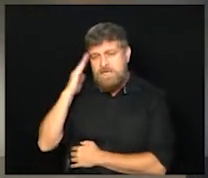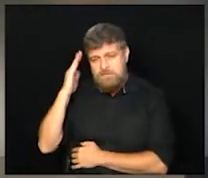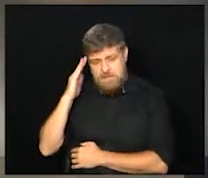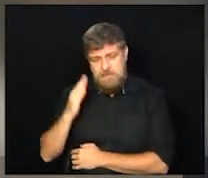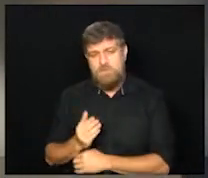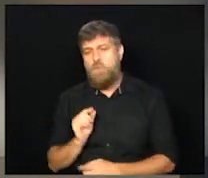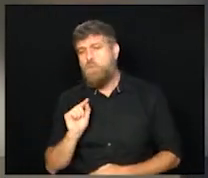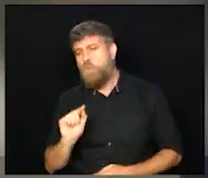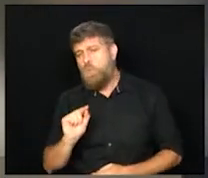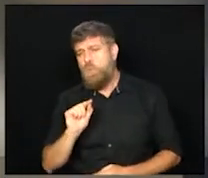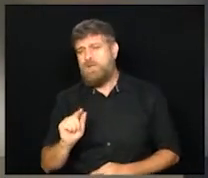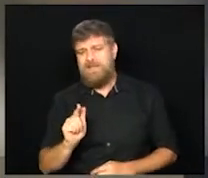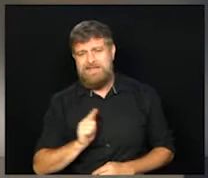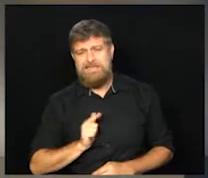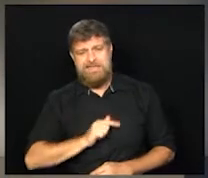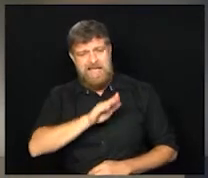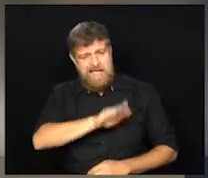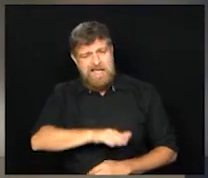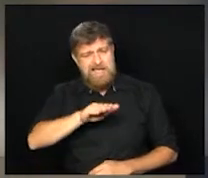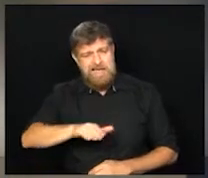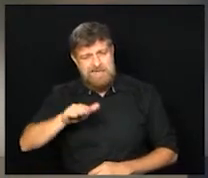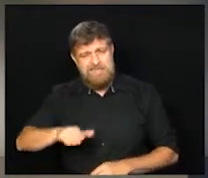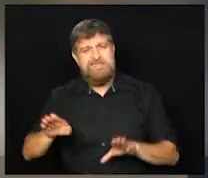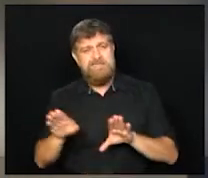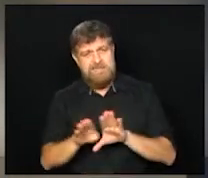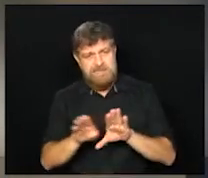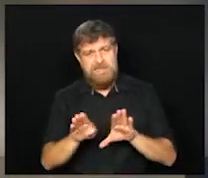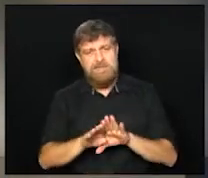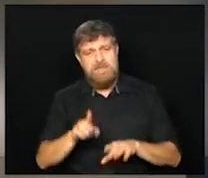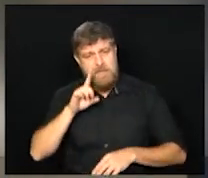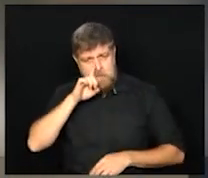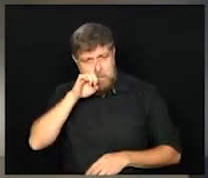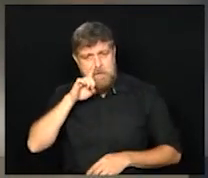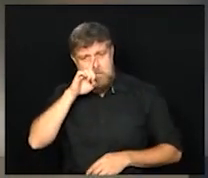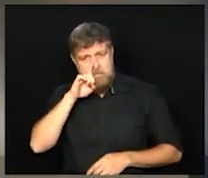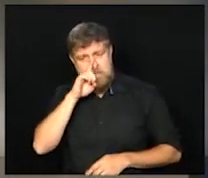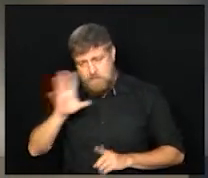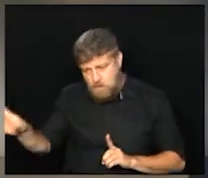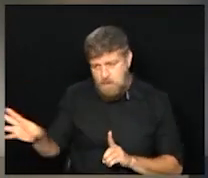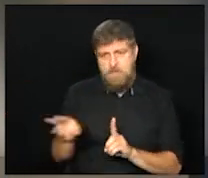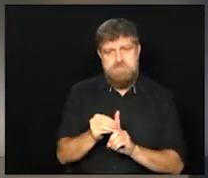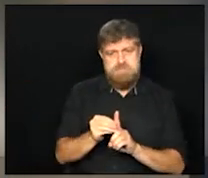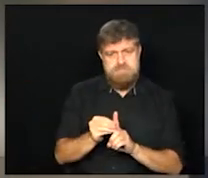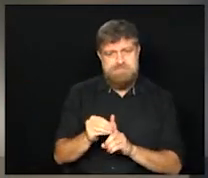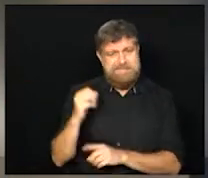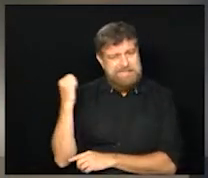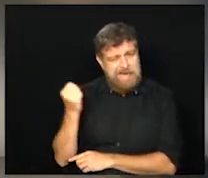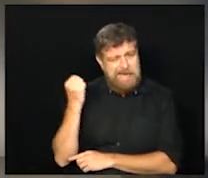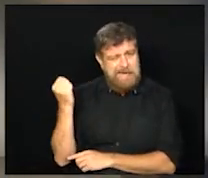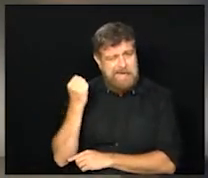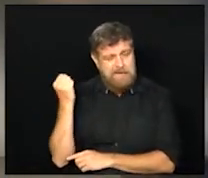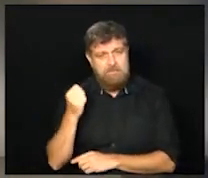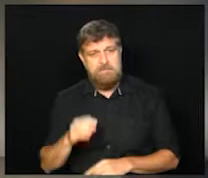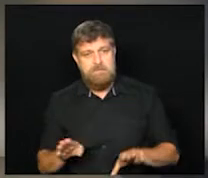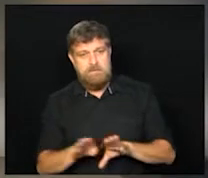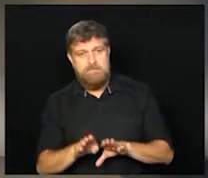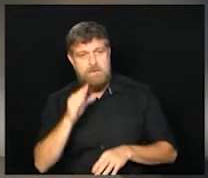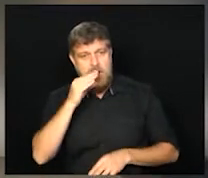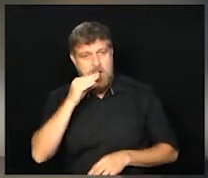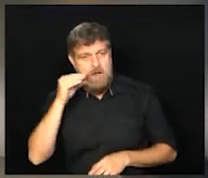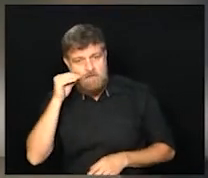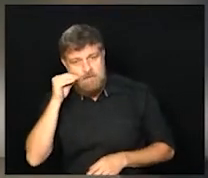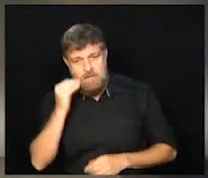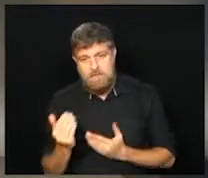quanto essas crianças também correm um risco maior de desenvolver forma grave. Os adolescentes,